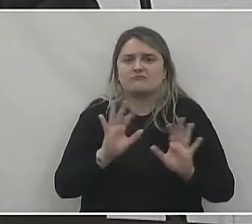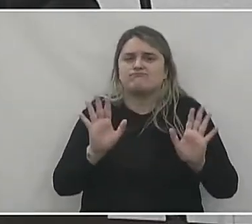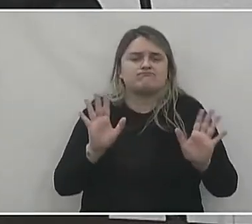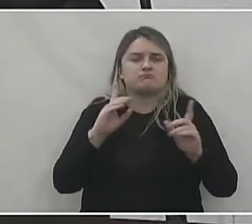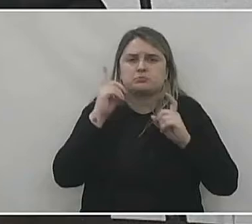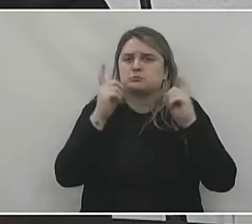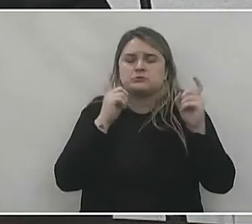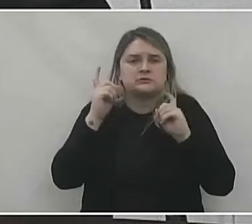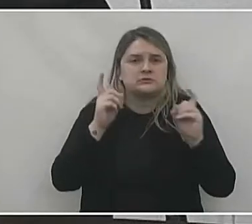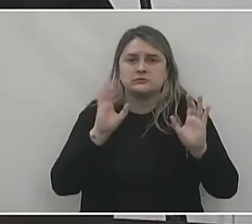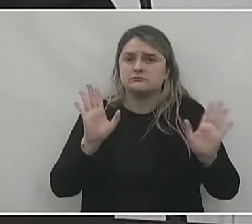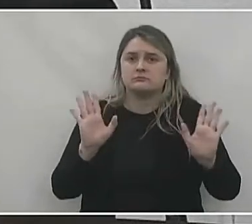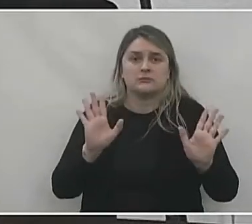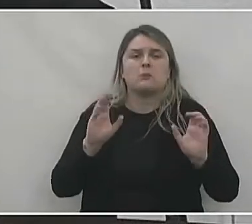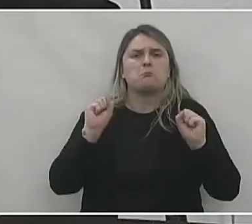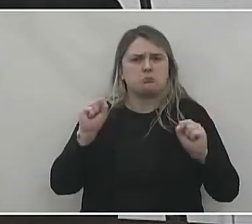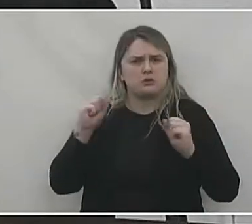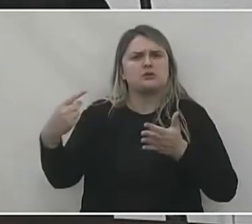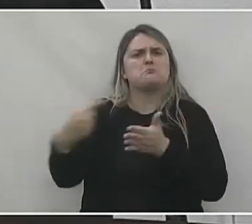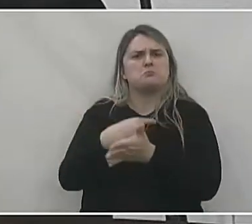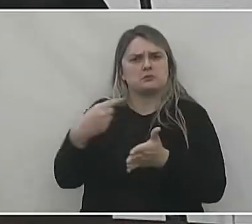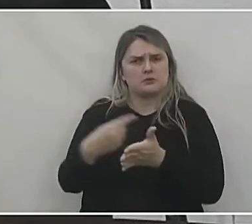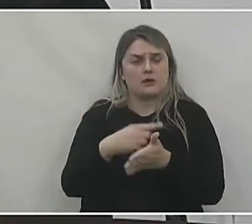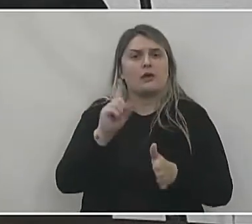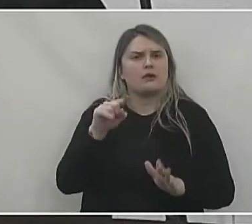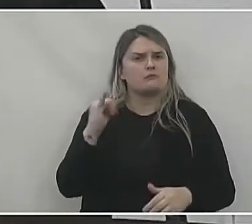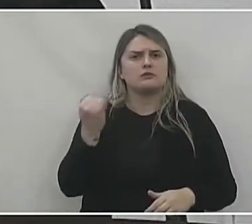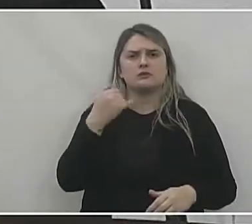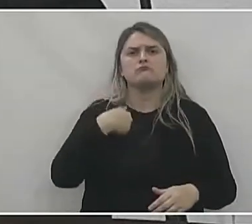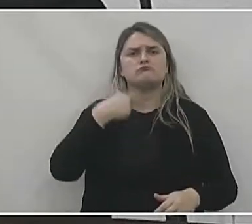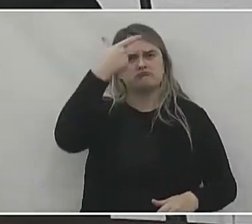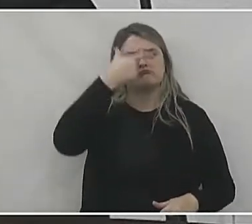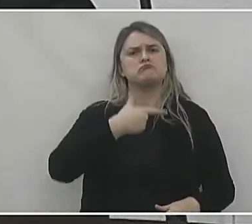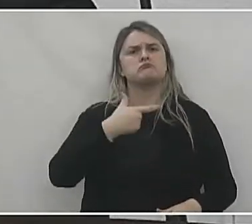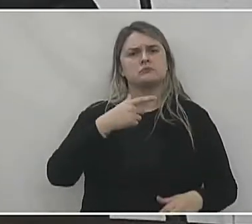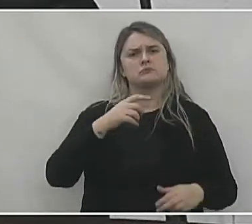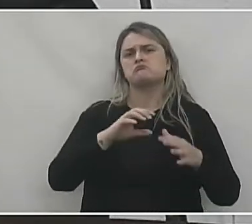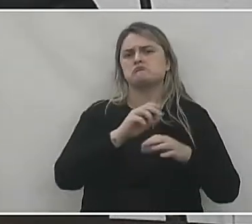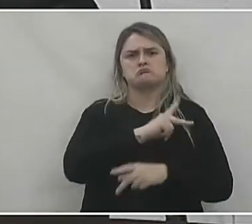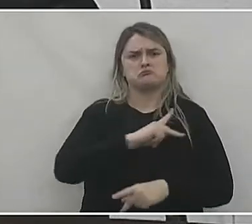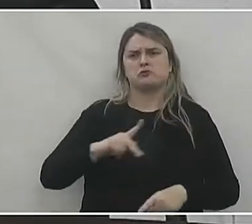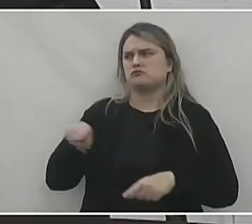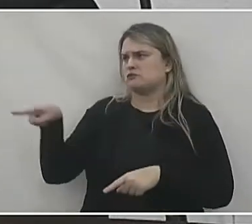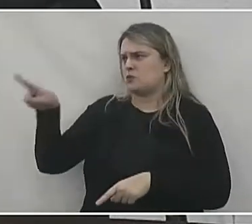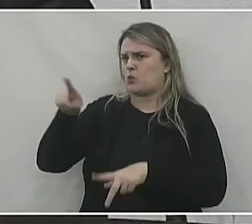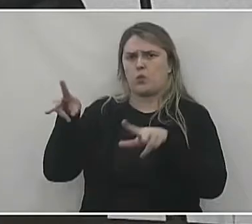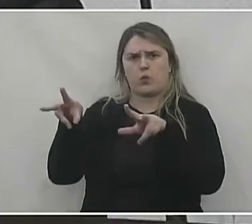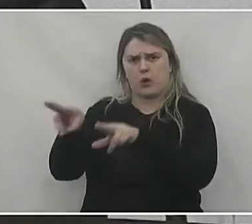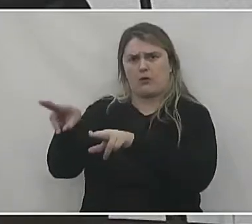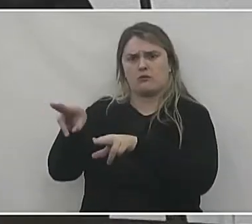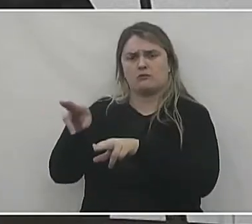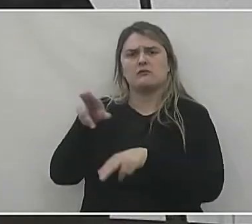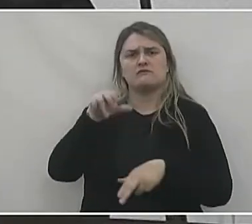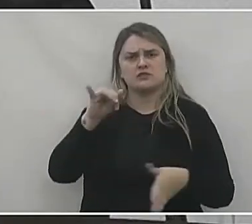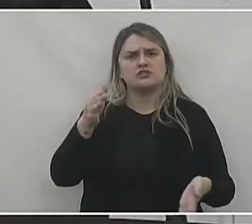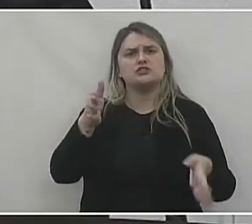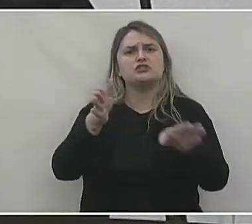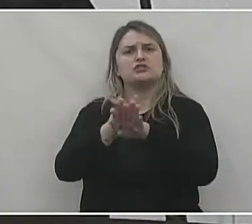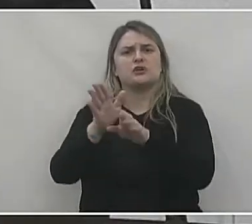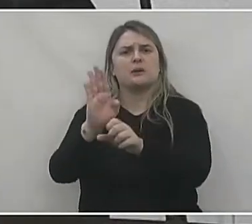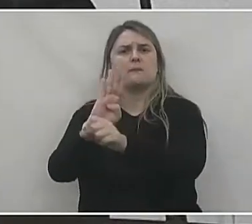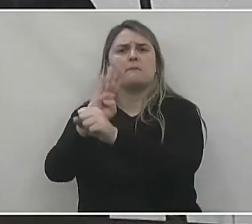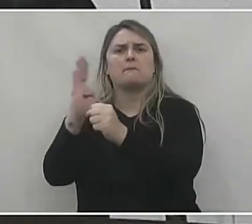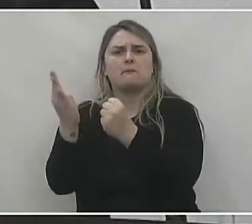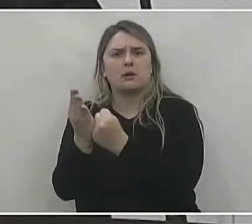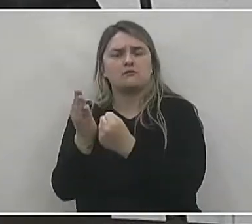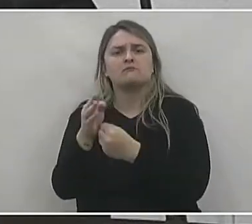nenhuma preocupação aqui de questionamentos que são importantes, porque eu sou homem público, os senhores são homens públicos, vocês vão chegar lá no